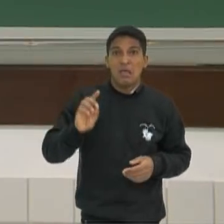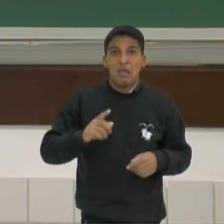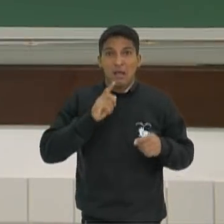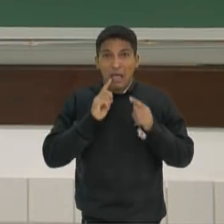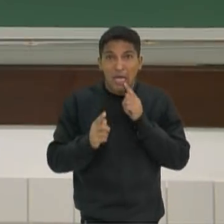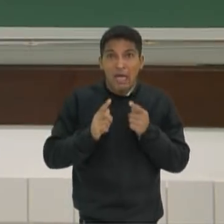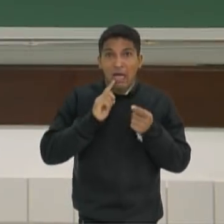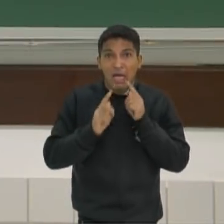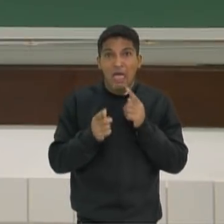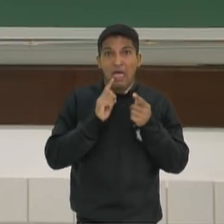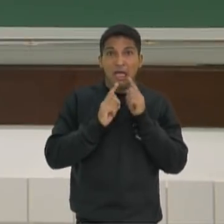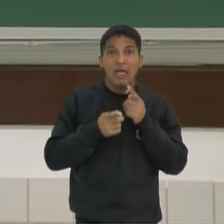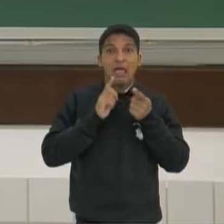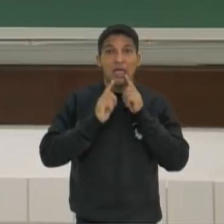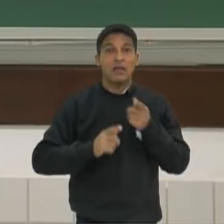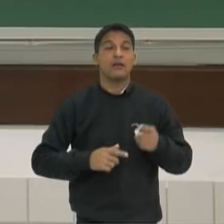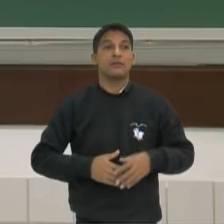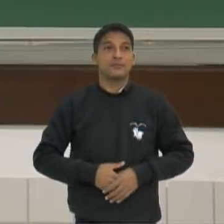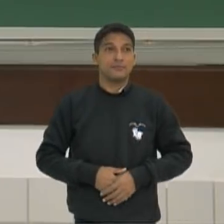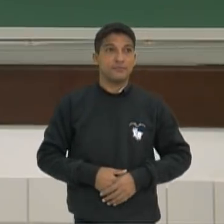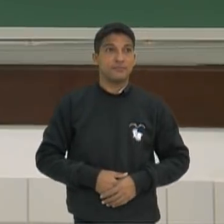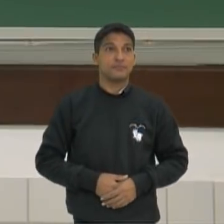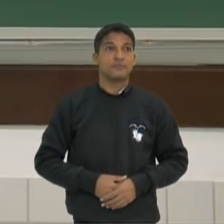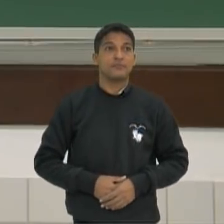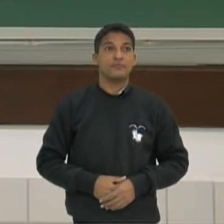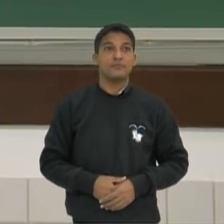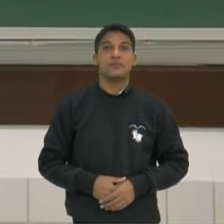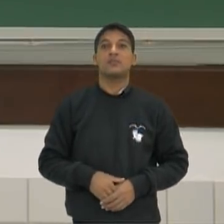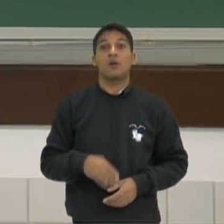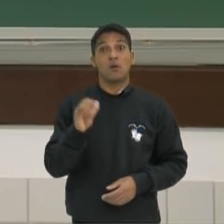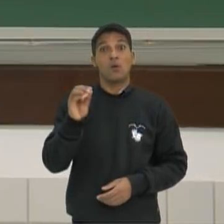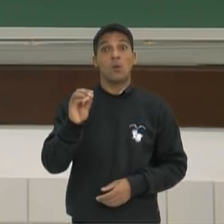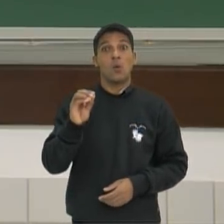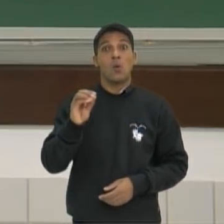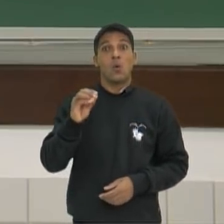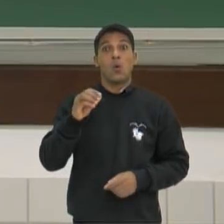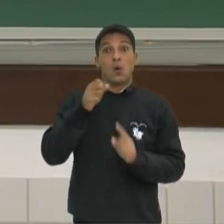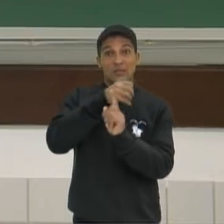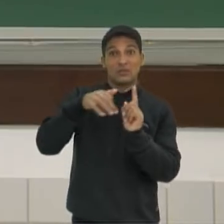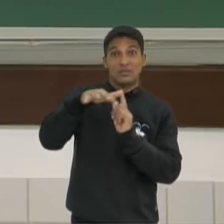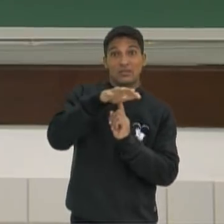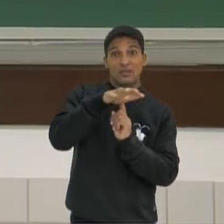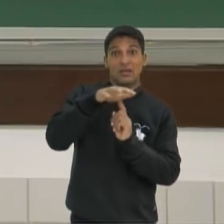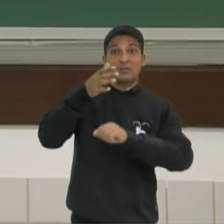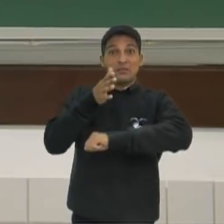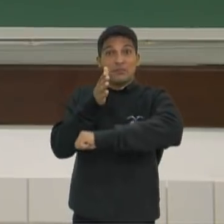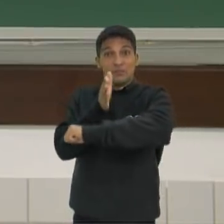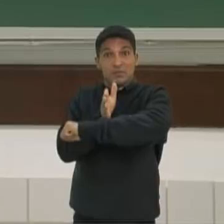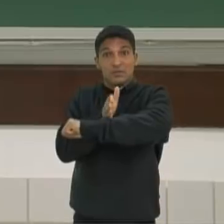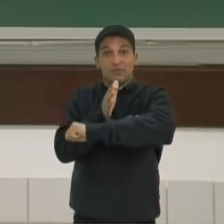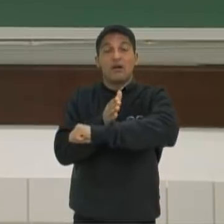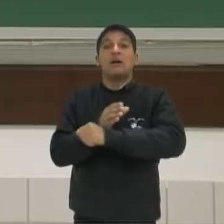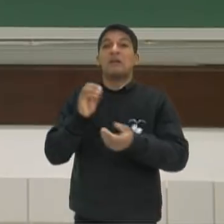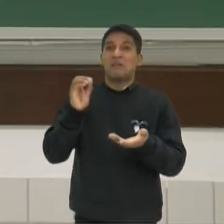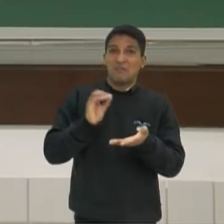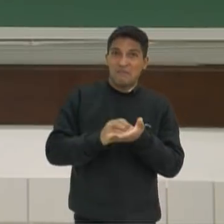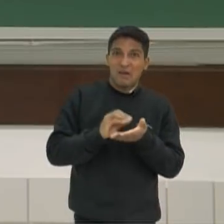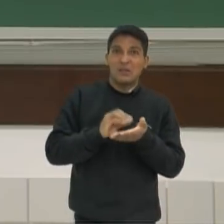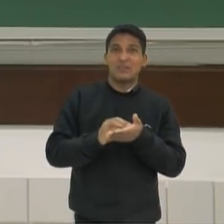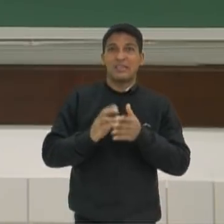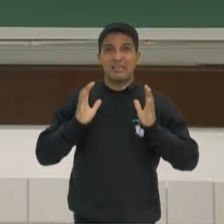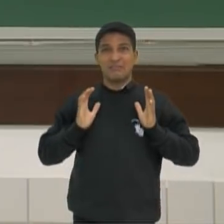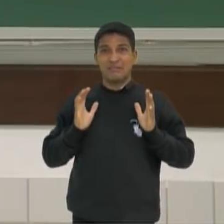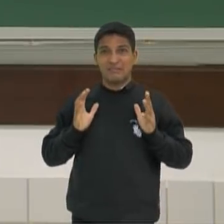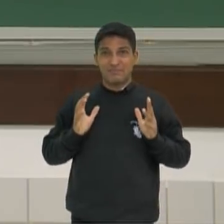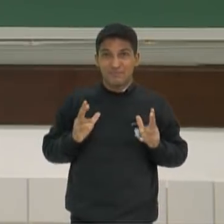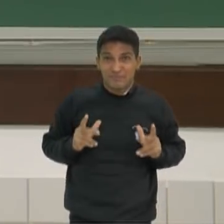as condições de vida, a falta de higiene, a fome, nós vimos a assolação da grande